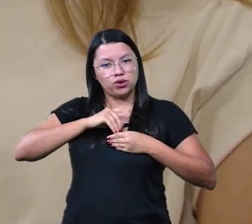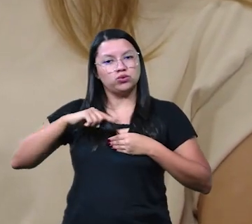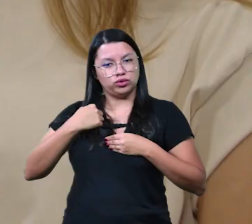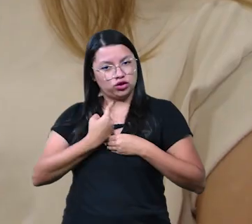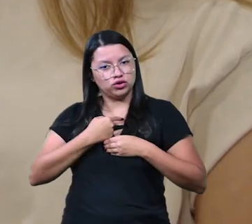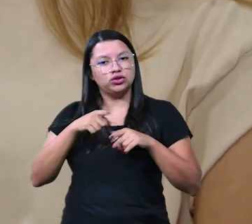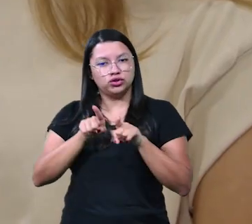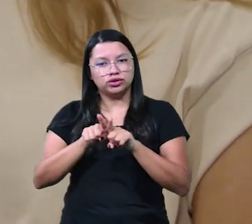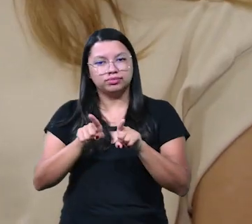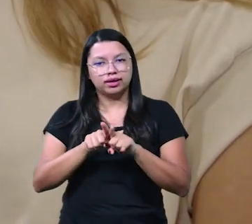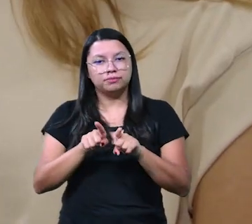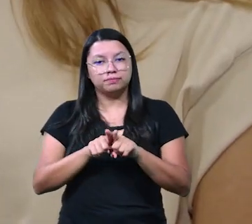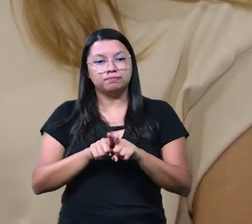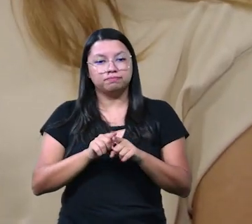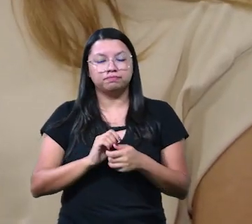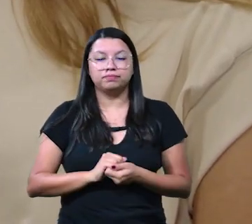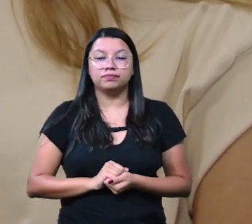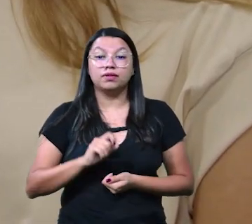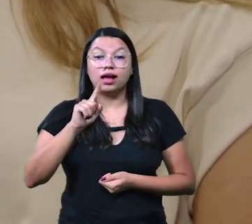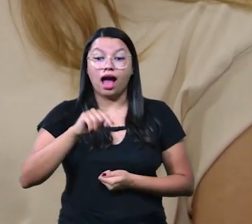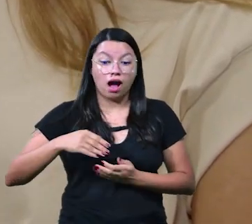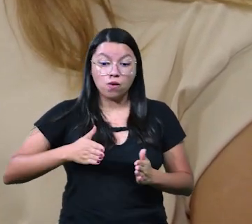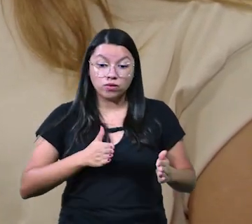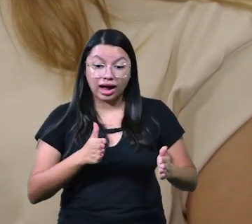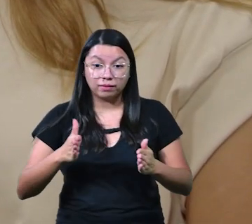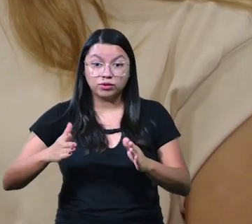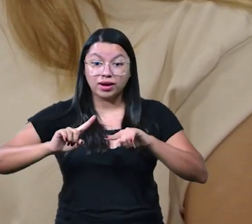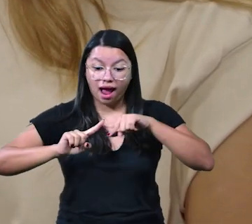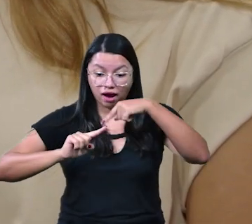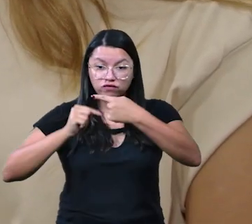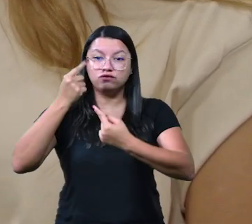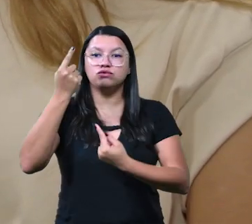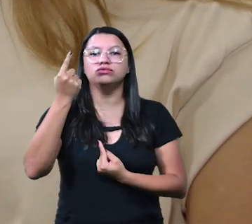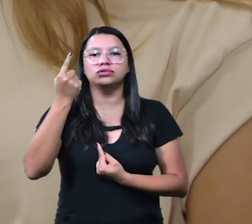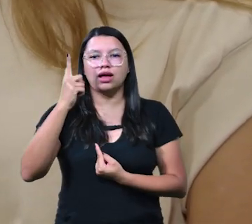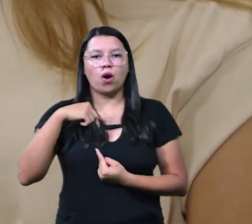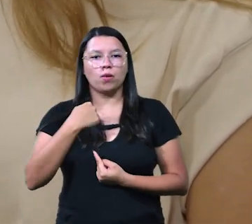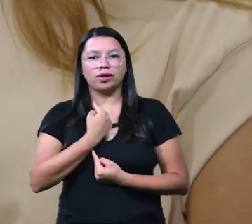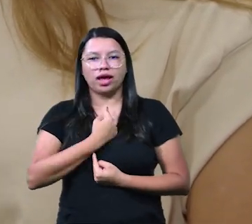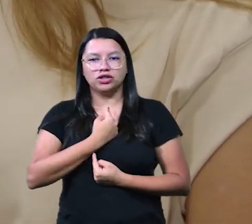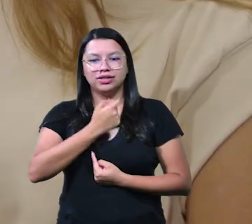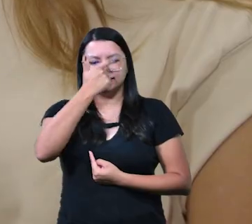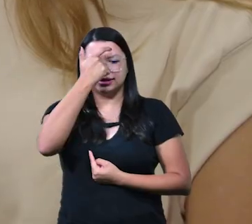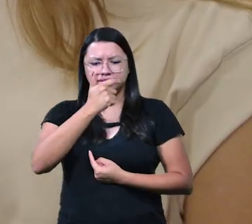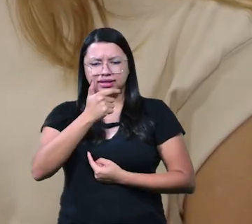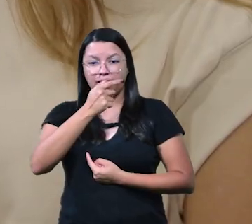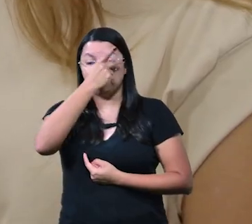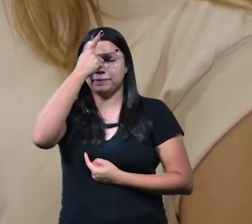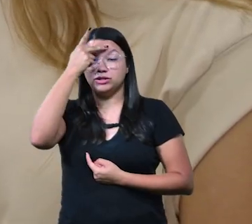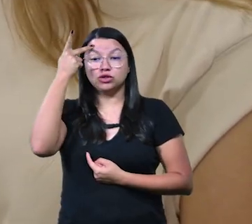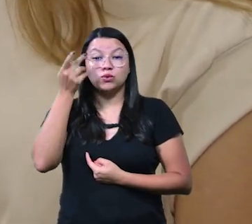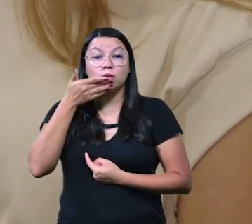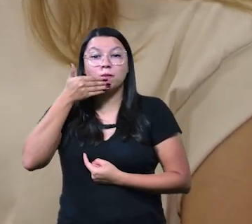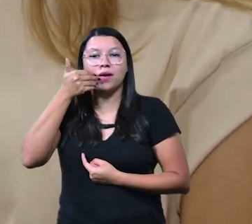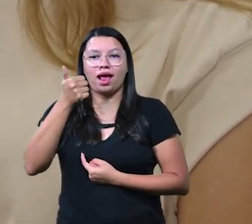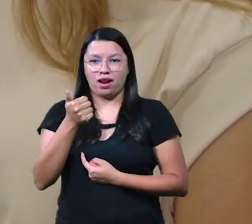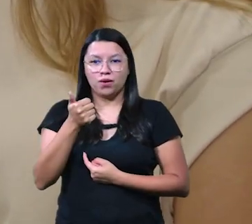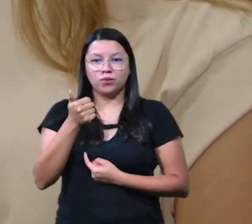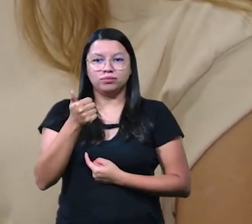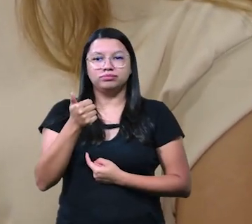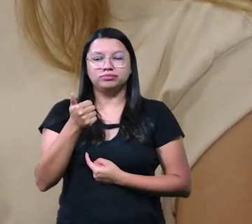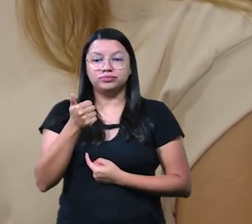eu. Então, assim, é inclusive um caminho para a evolução, né? Para a gente se tornar pessoas melhores. Mas, para além disso, né?